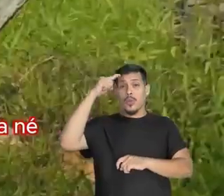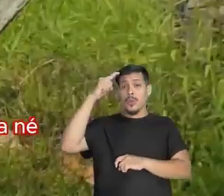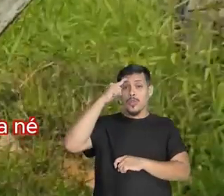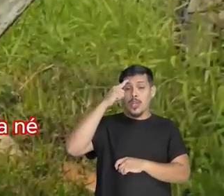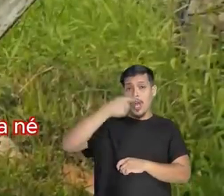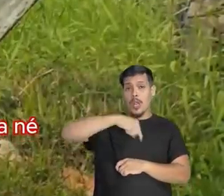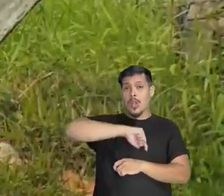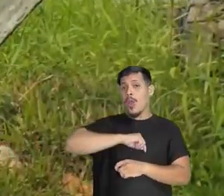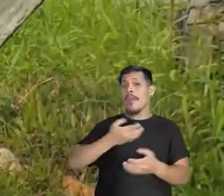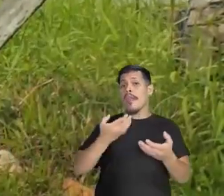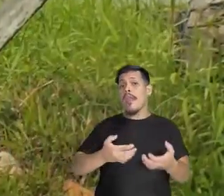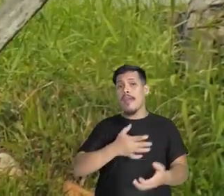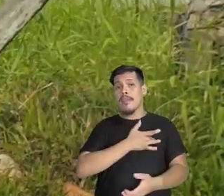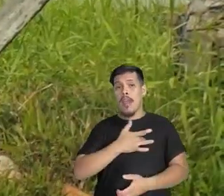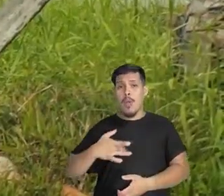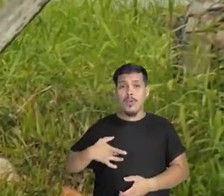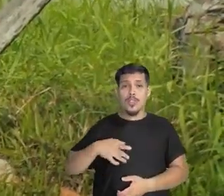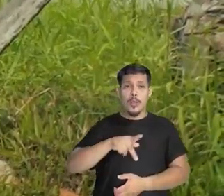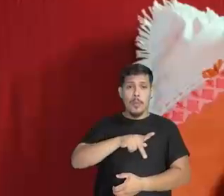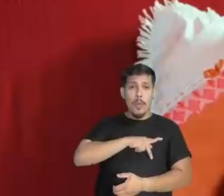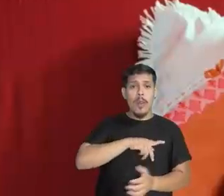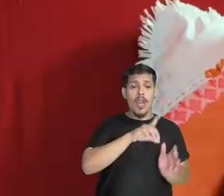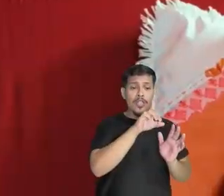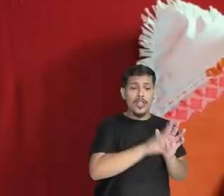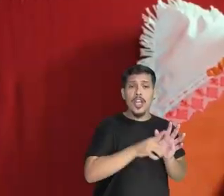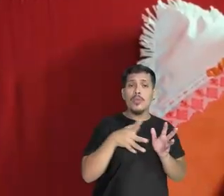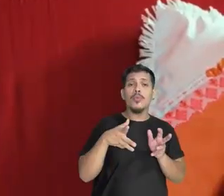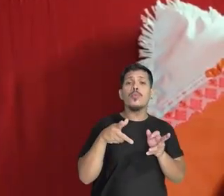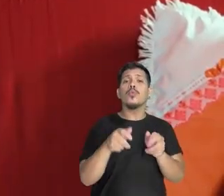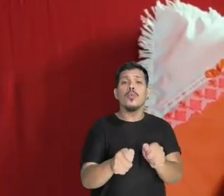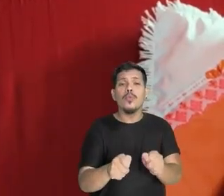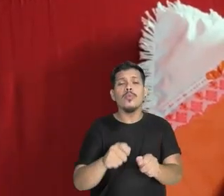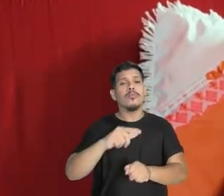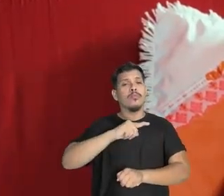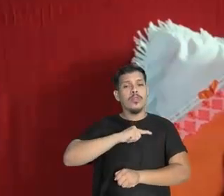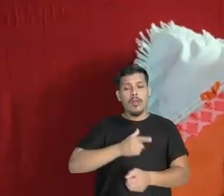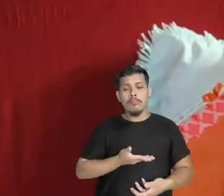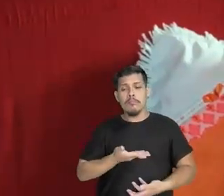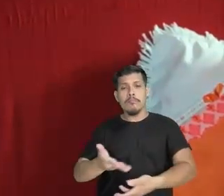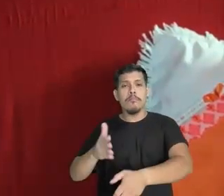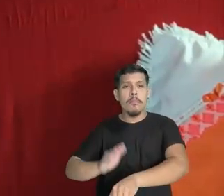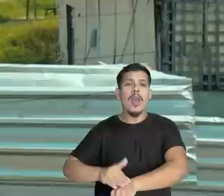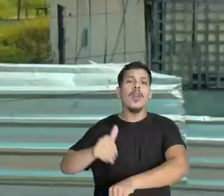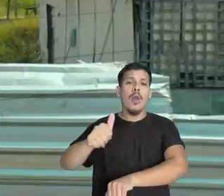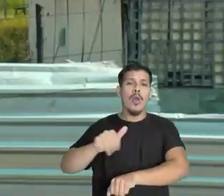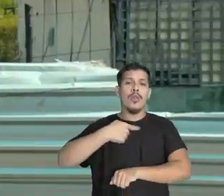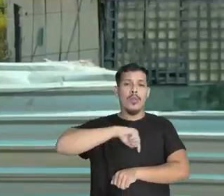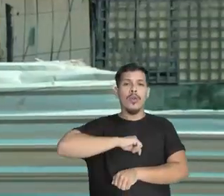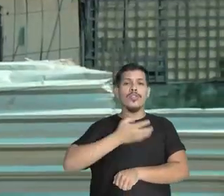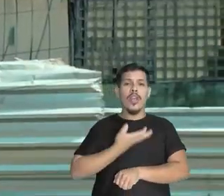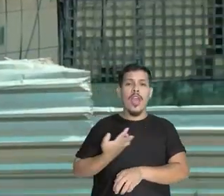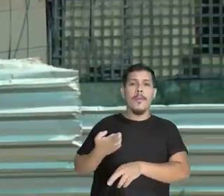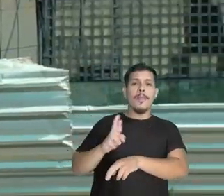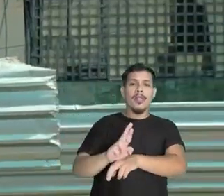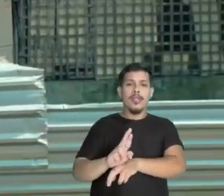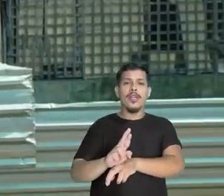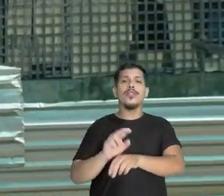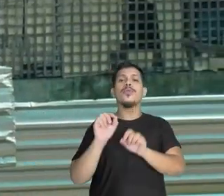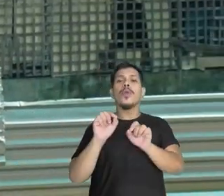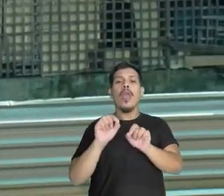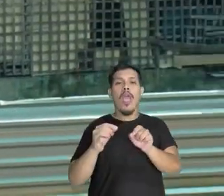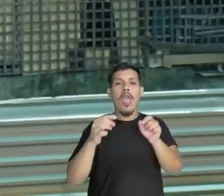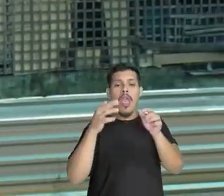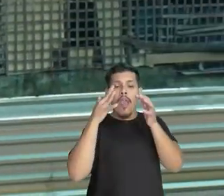médico todo dia, né? A gente quer uma saúde pública com direito a tudo, ser atendido melhor. Então, é isso que nós queremos do